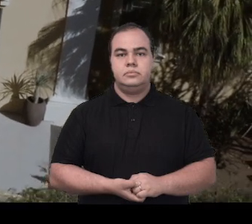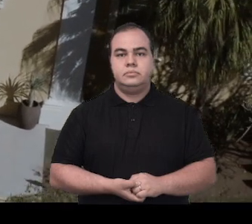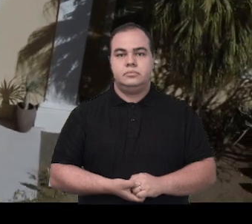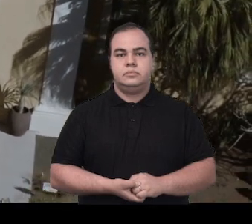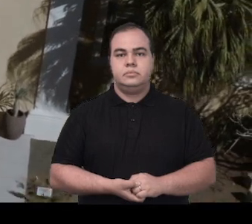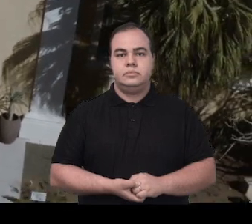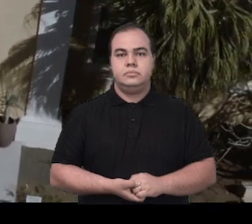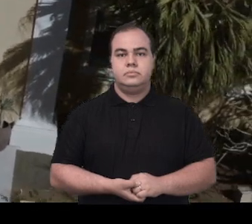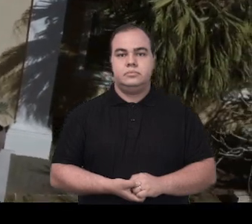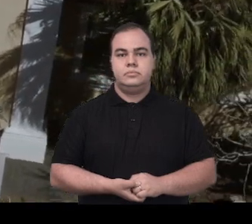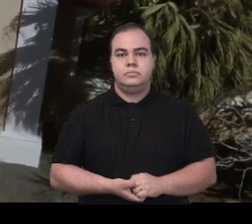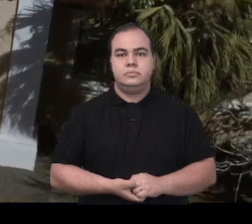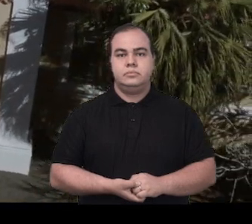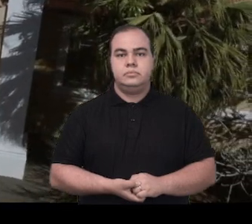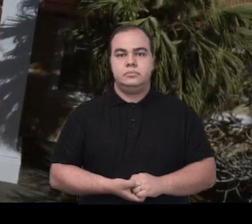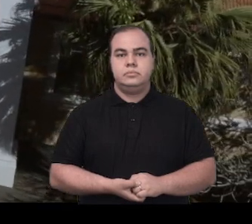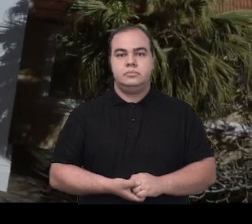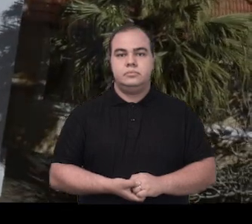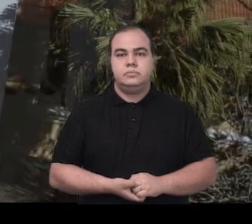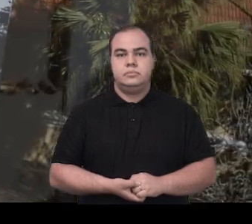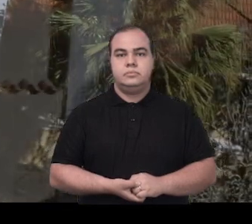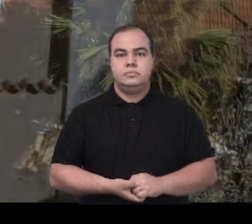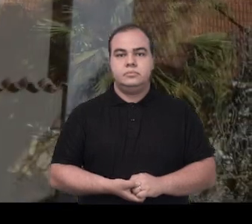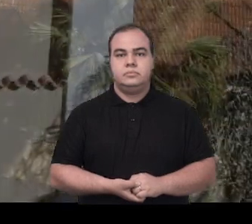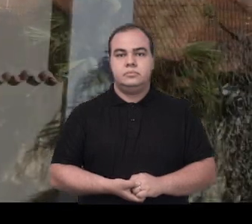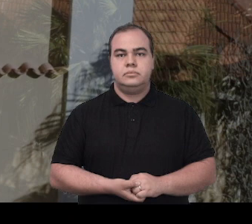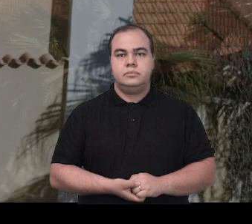Imagens aéreas de um casarão de paredes amarelas com telhado.